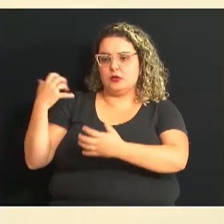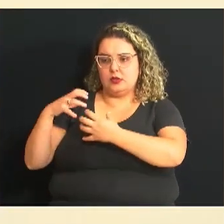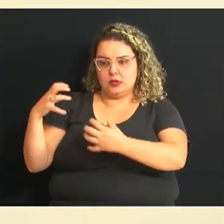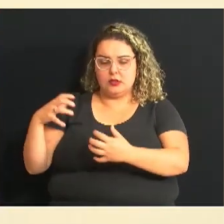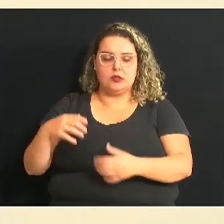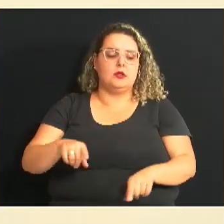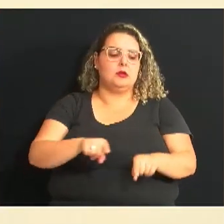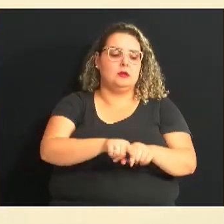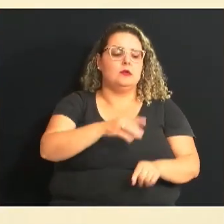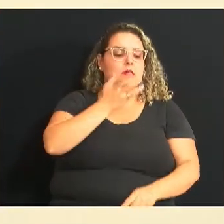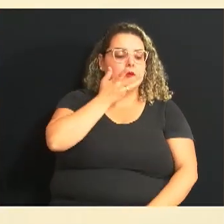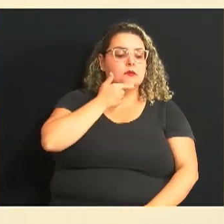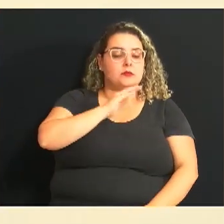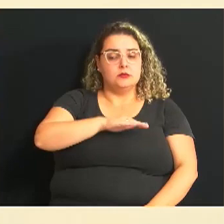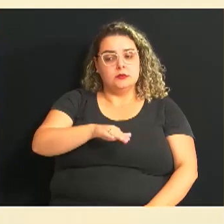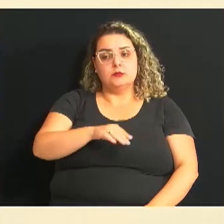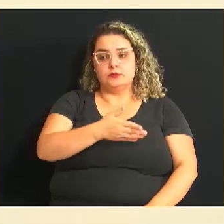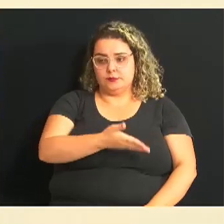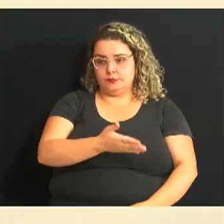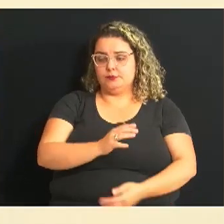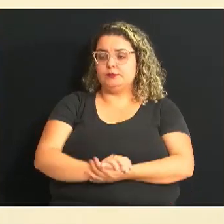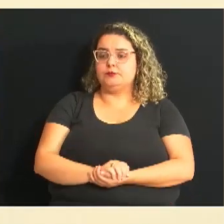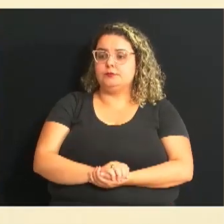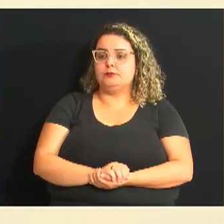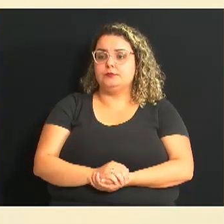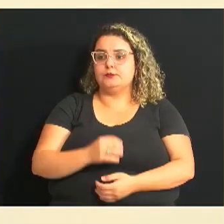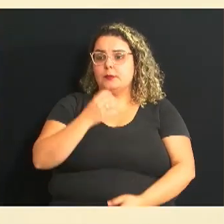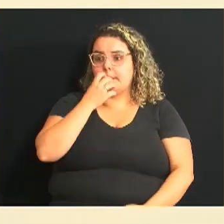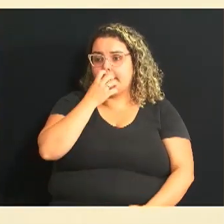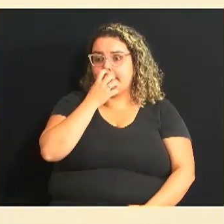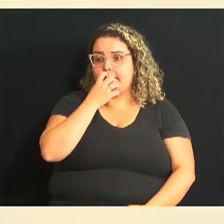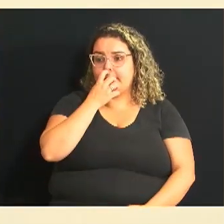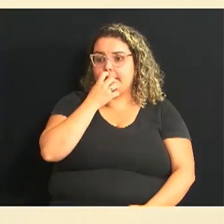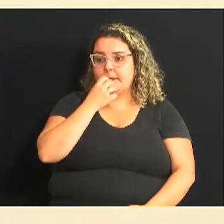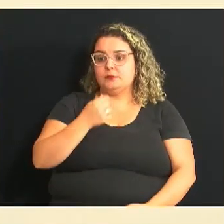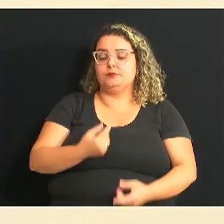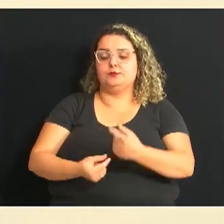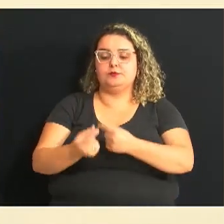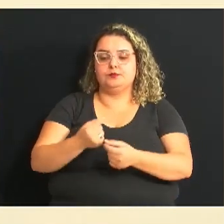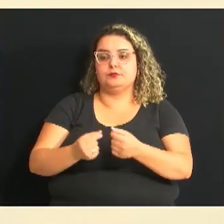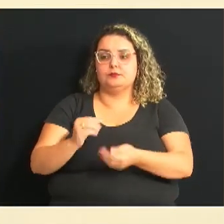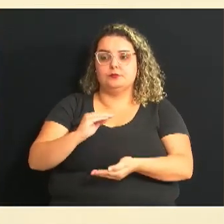criança. A destinação para o fundo,